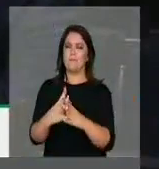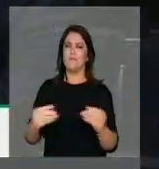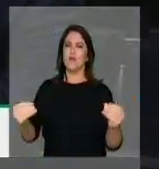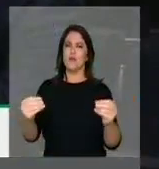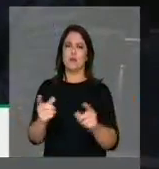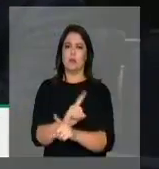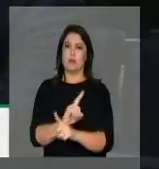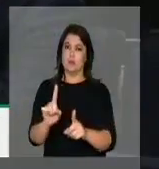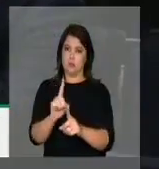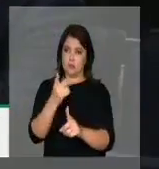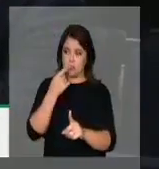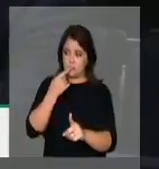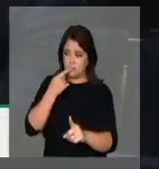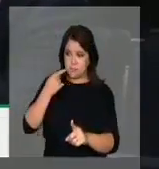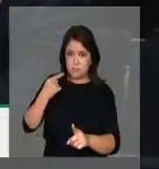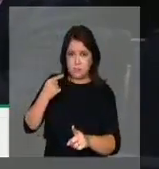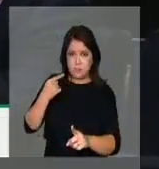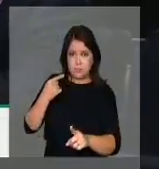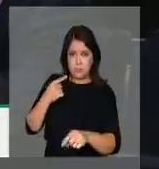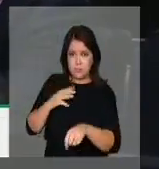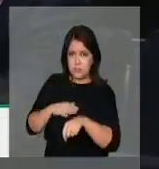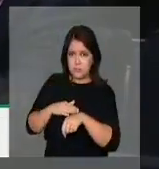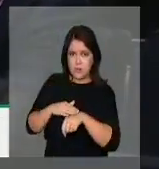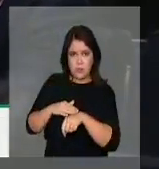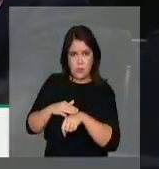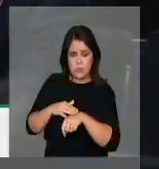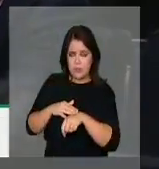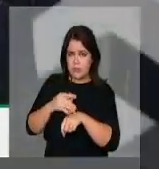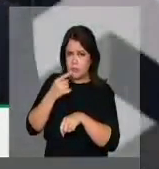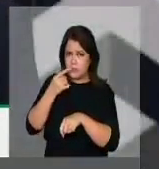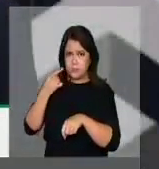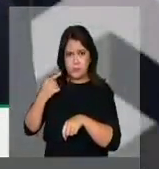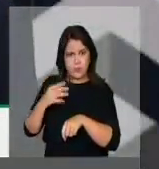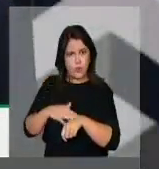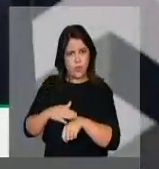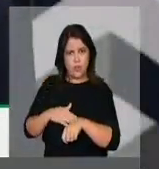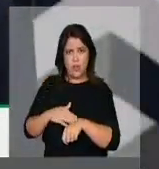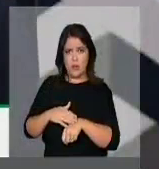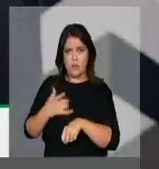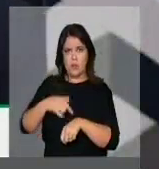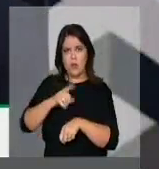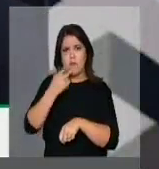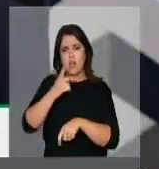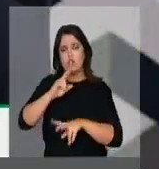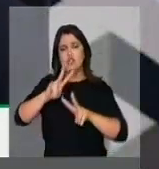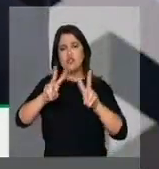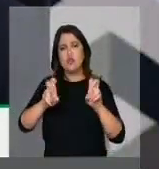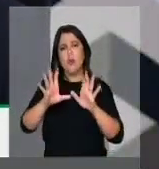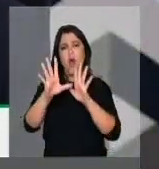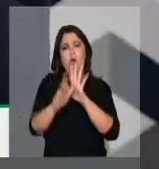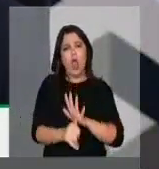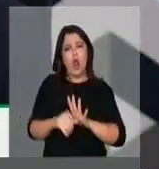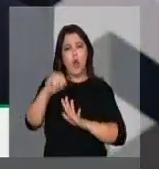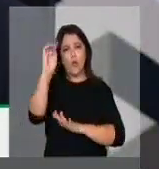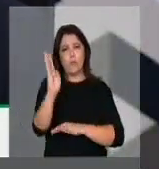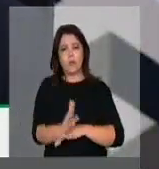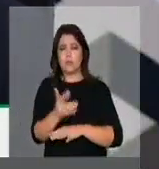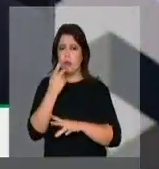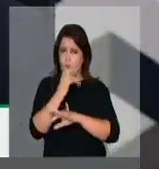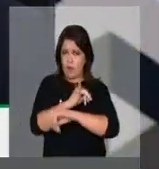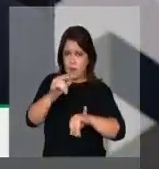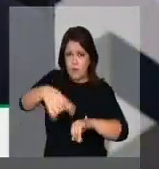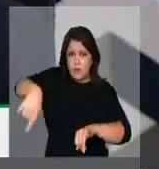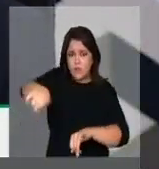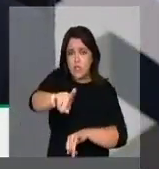sido curados. Eu estou falando de algumas décadas atrás. Nós falamos muito de corrupção no Brasil, mas eu queria dizer